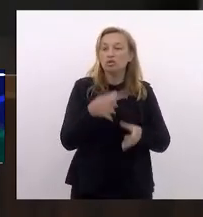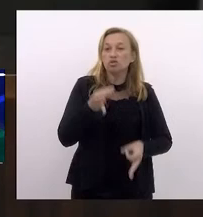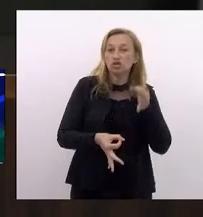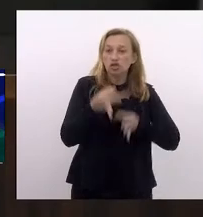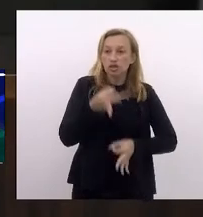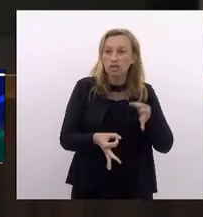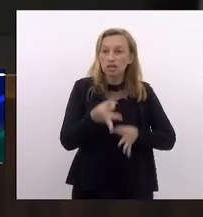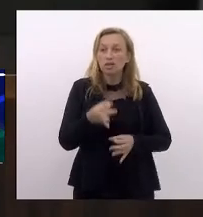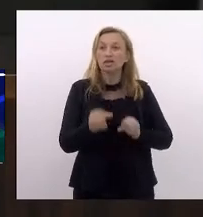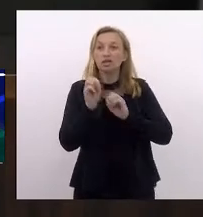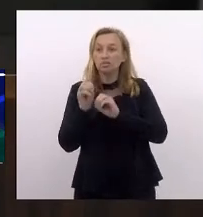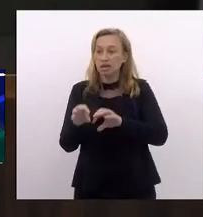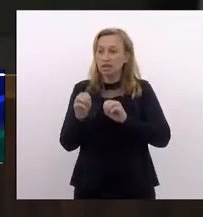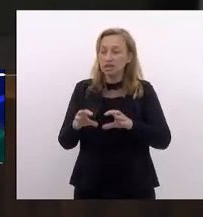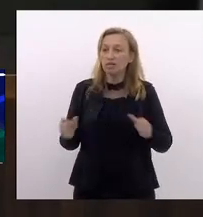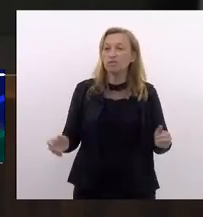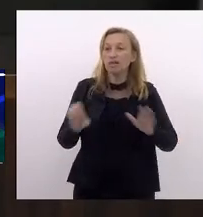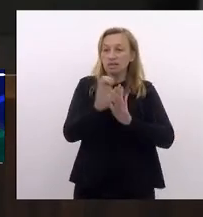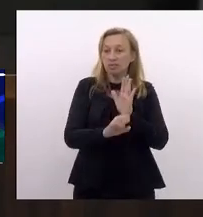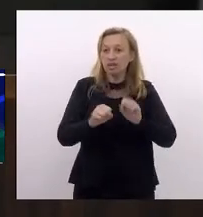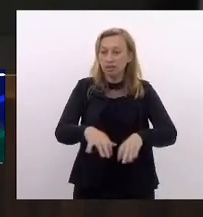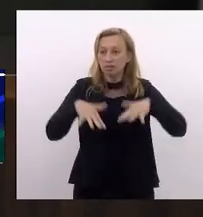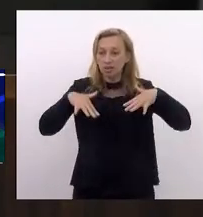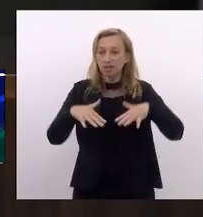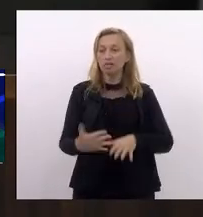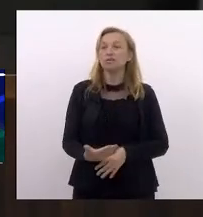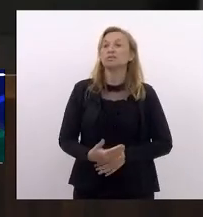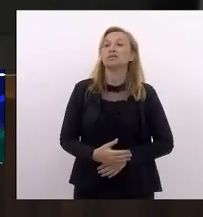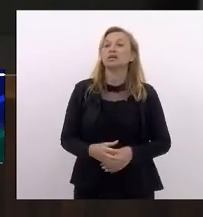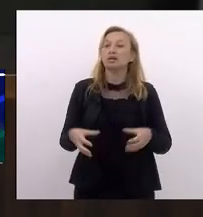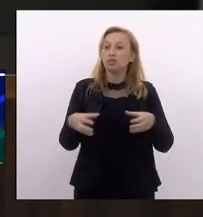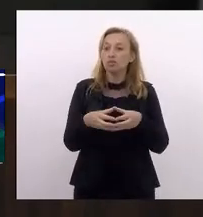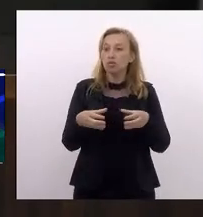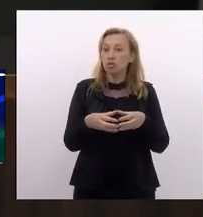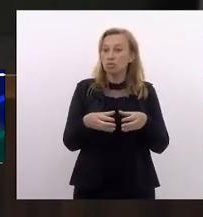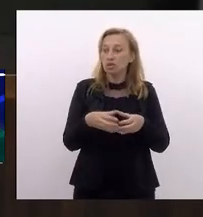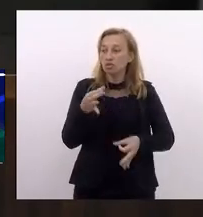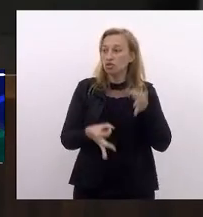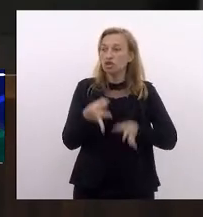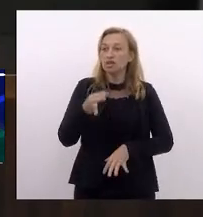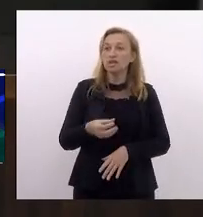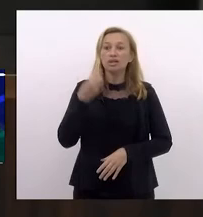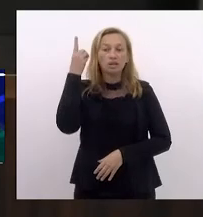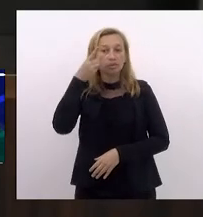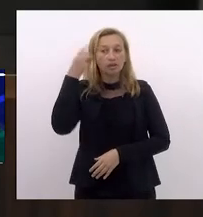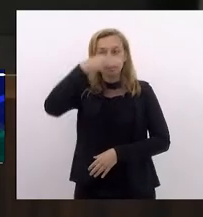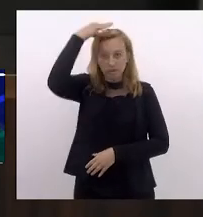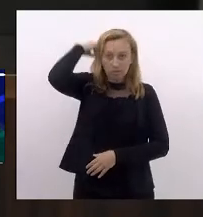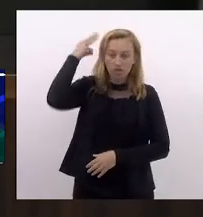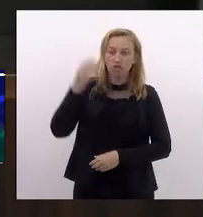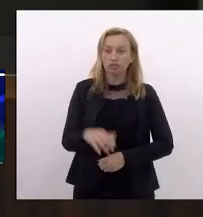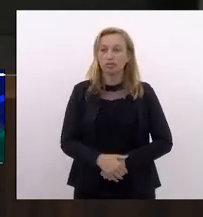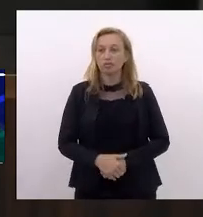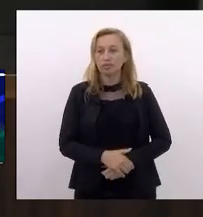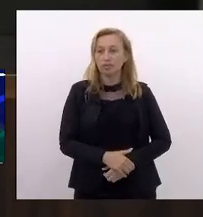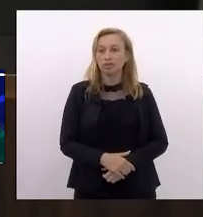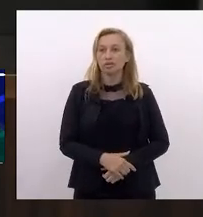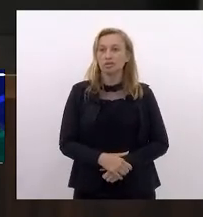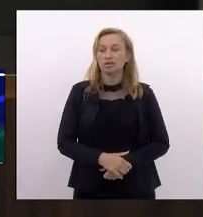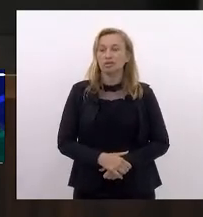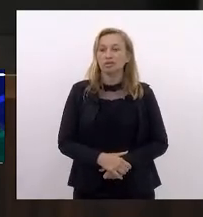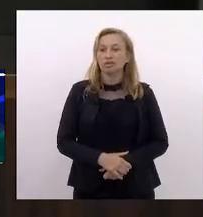condições de Estado de Educação as emendas de plenário para emitir parecer pela comissão de concurso a justiça estadual a afirmativa